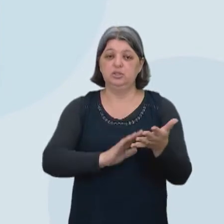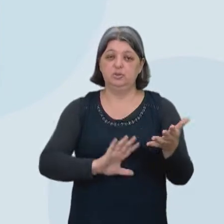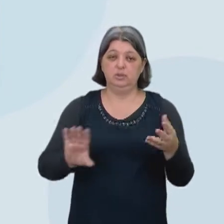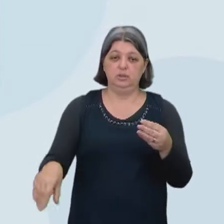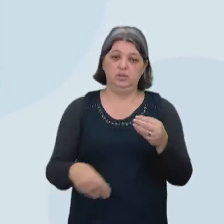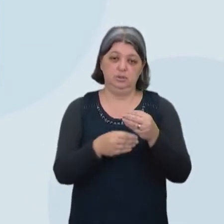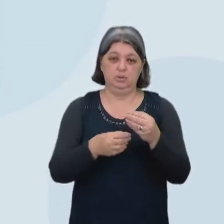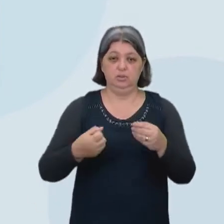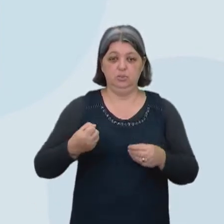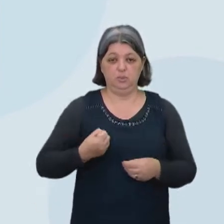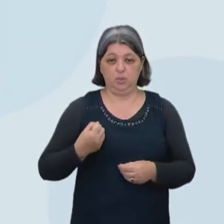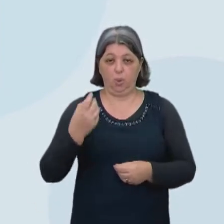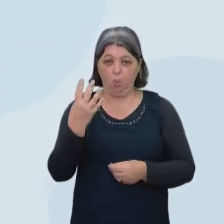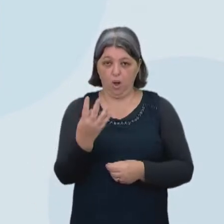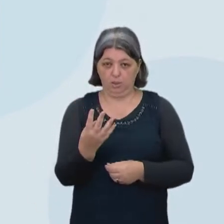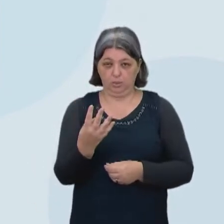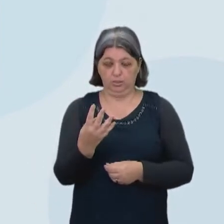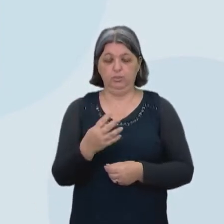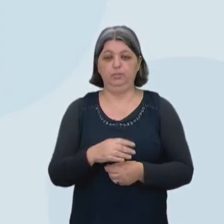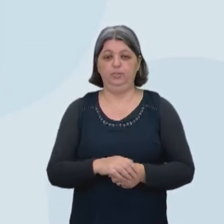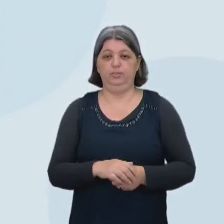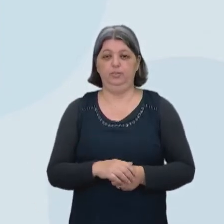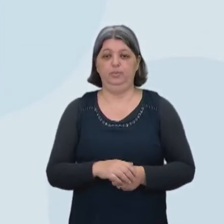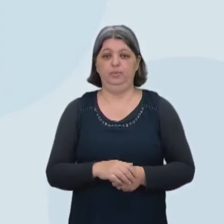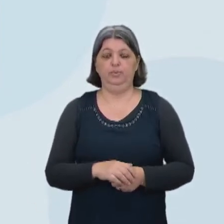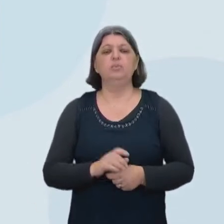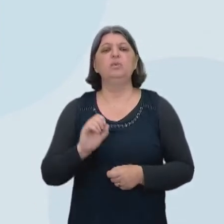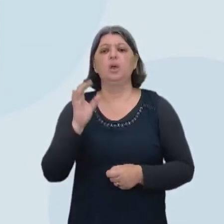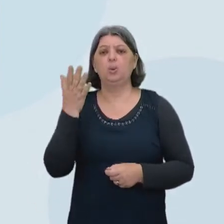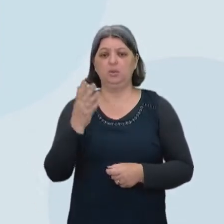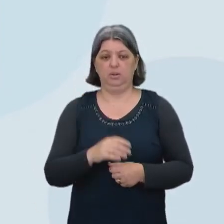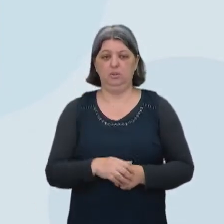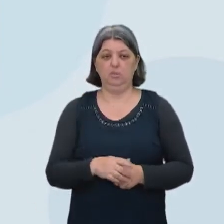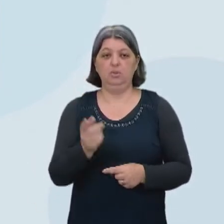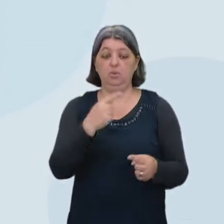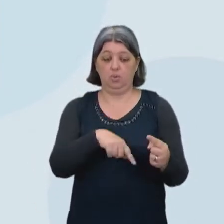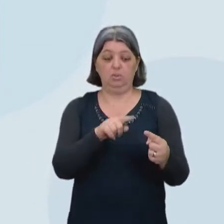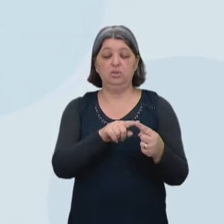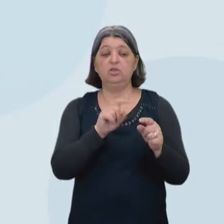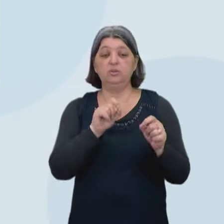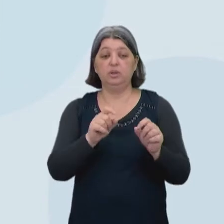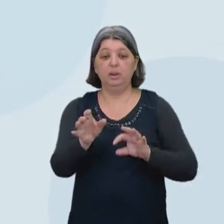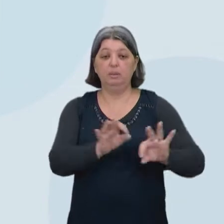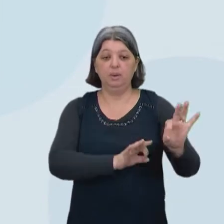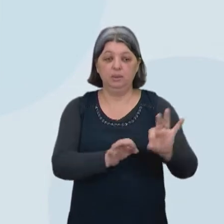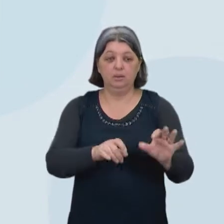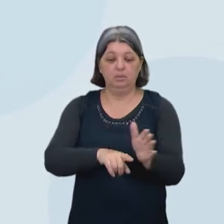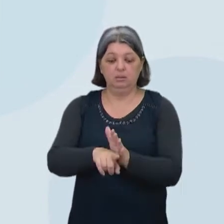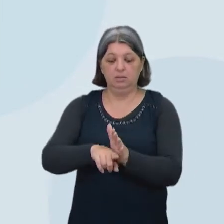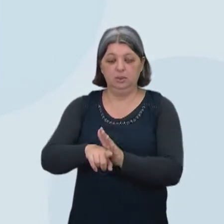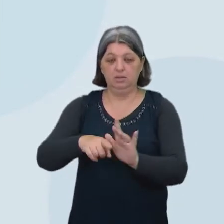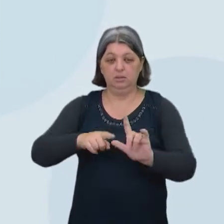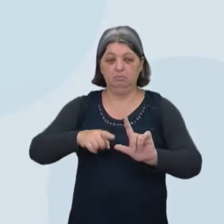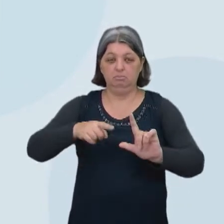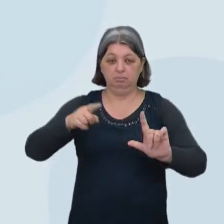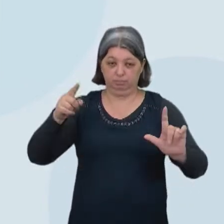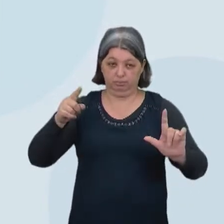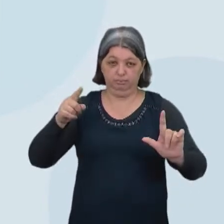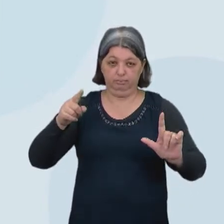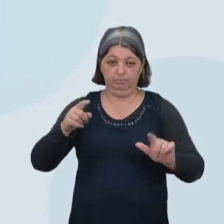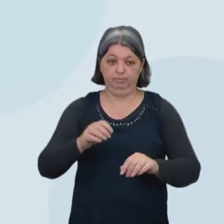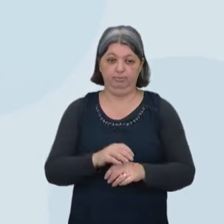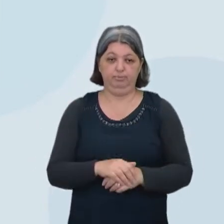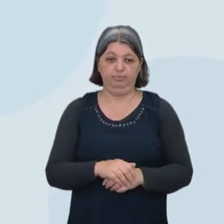número 4, né? E o que acontece? O objetivo aí é planejar uma pesquisa estatística a